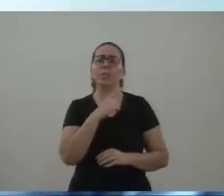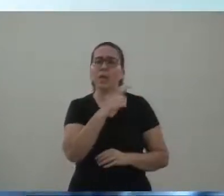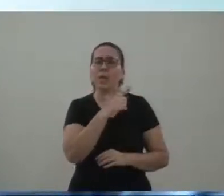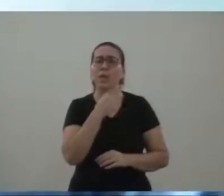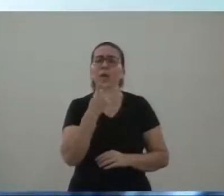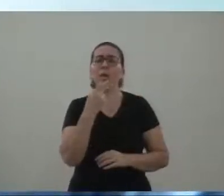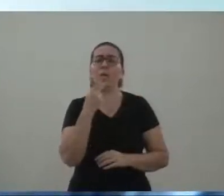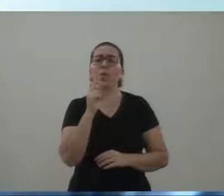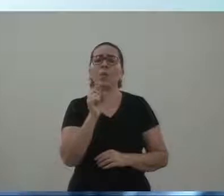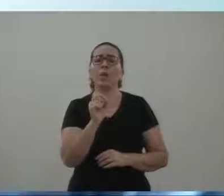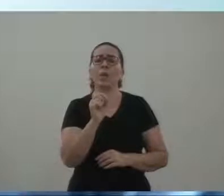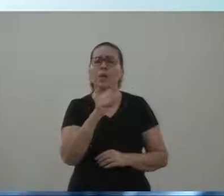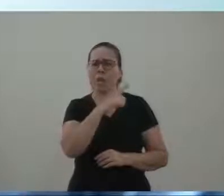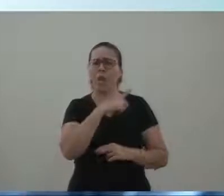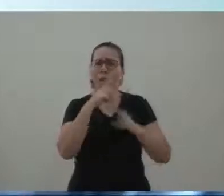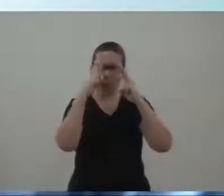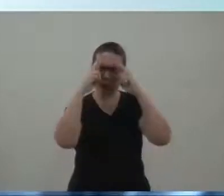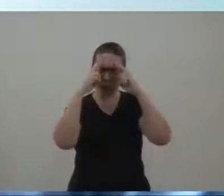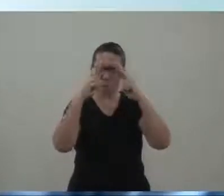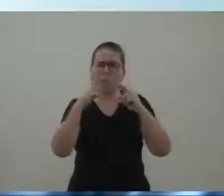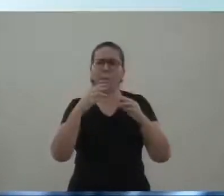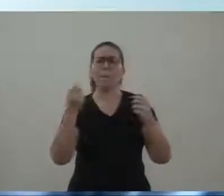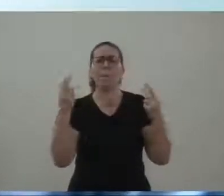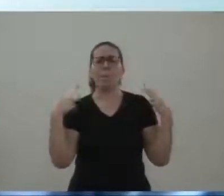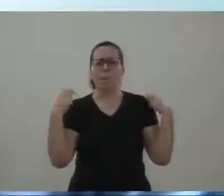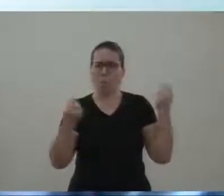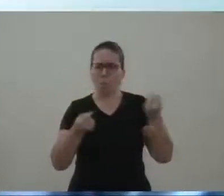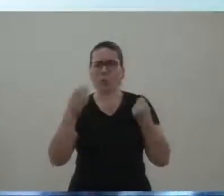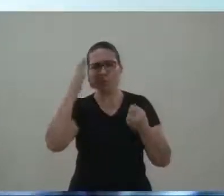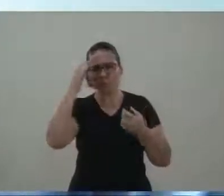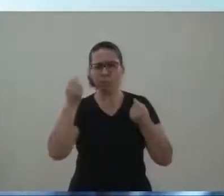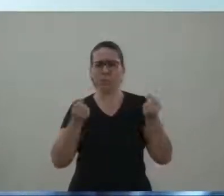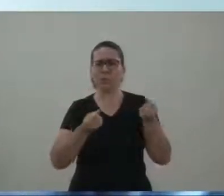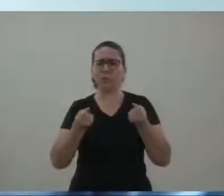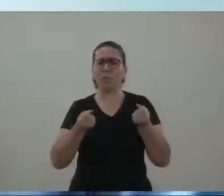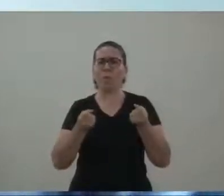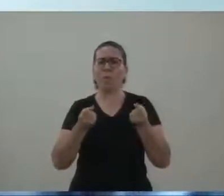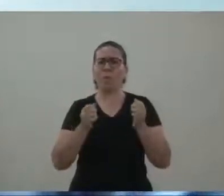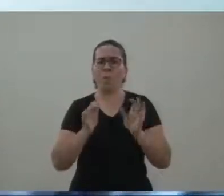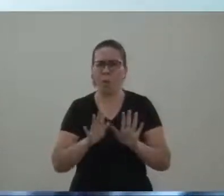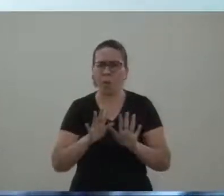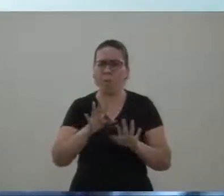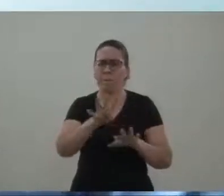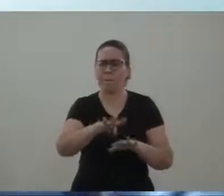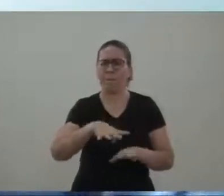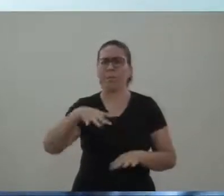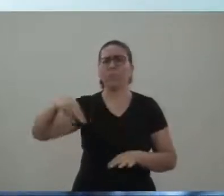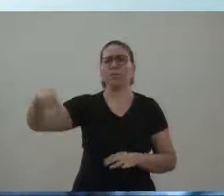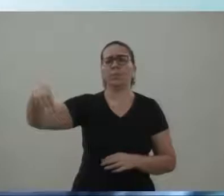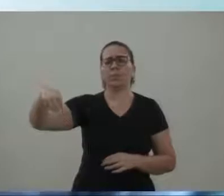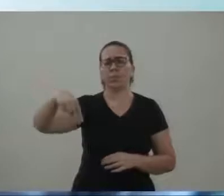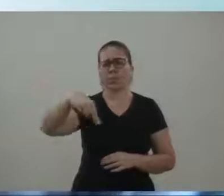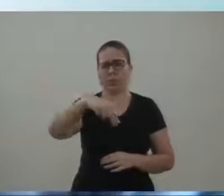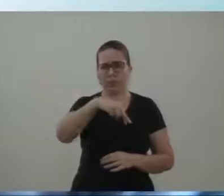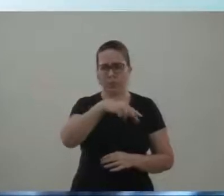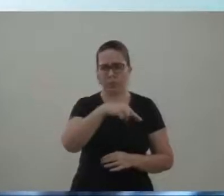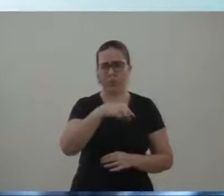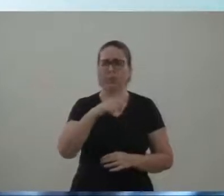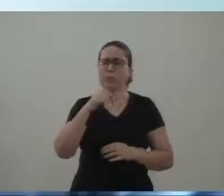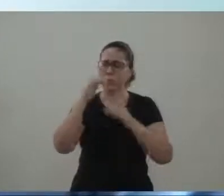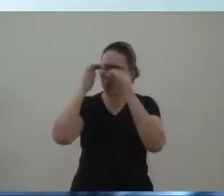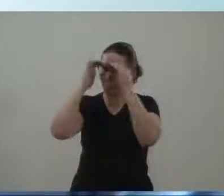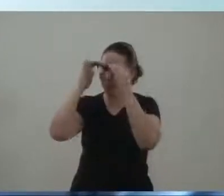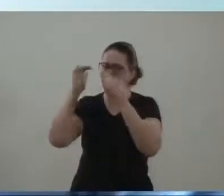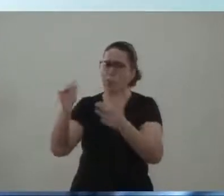relação ao respeito dos motoristas às faixas de pedestre. Não é só lá, existe outras cidades, né, isso é lei, respeitar a faixa de pedestre,